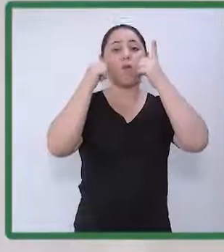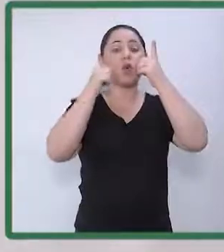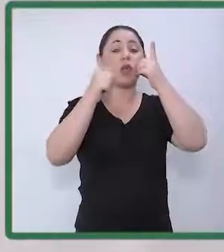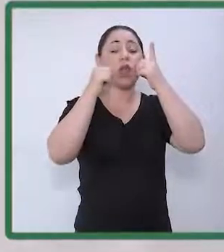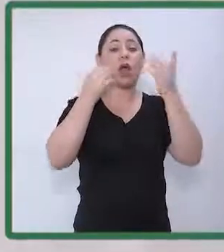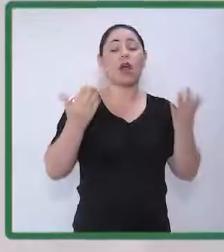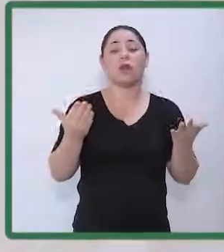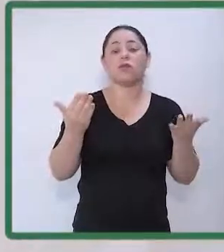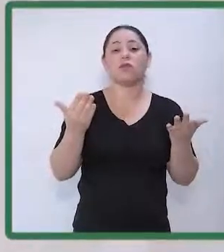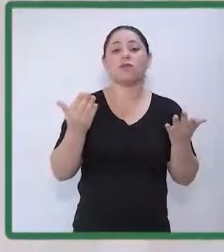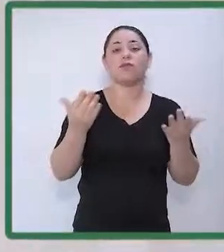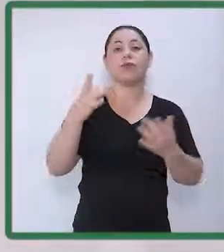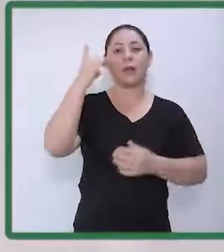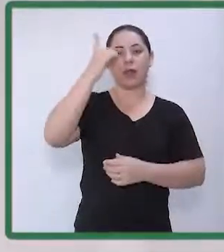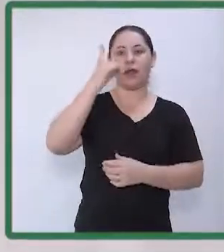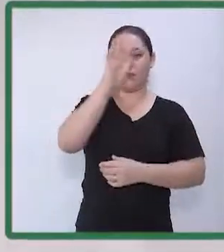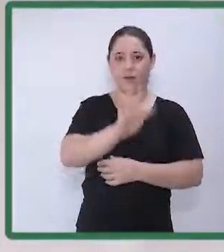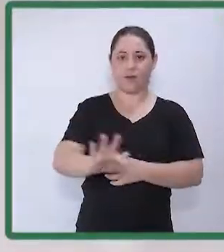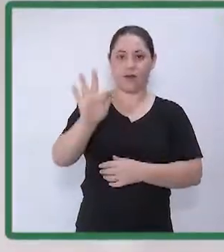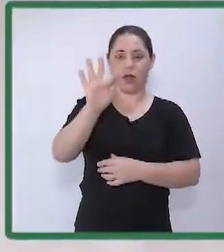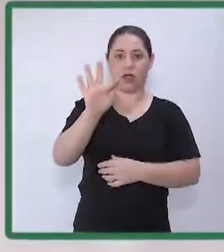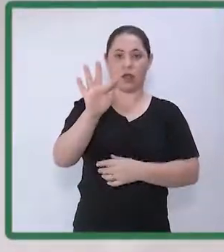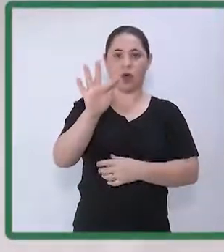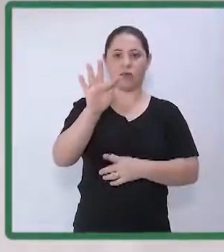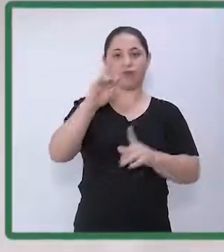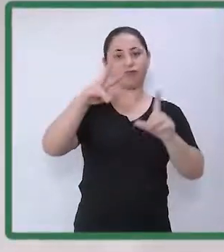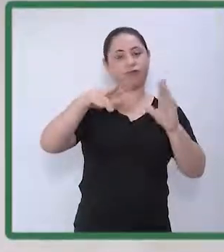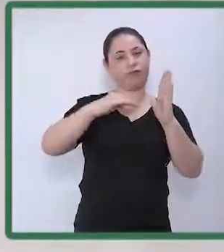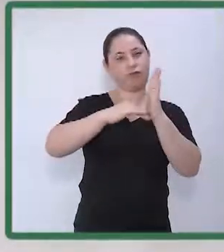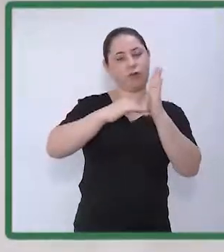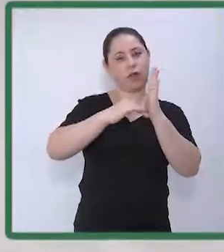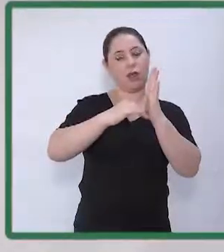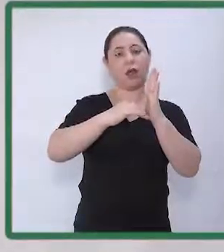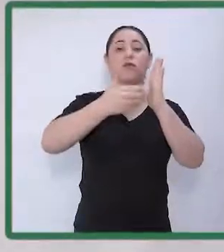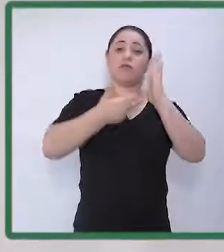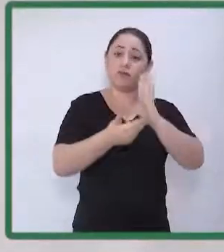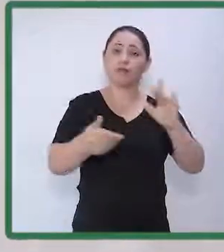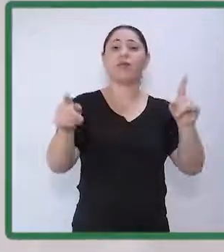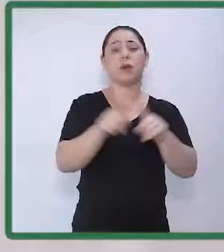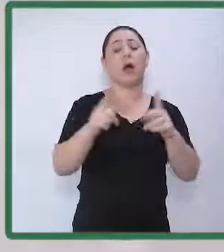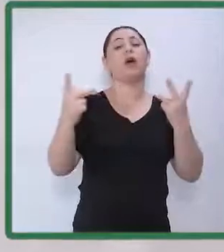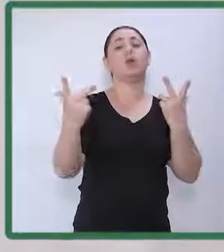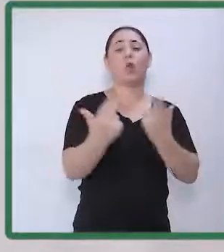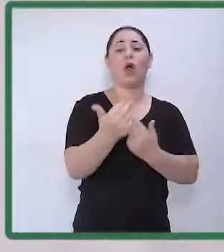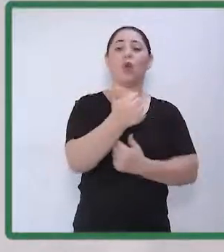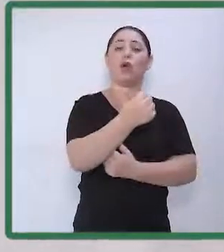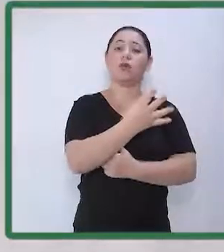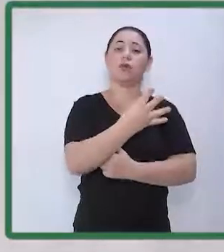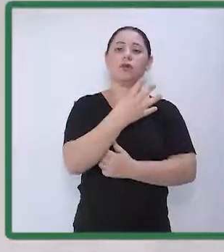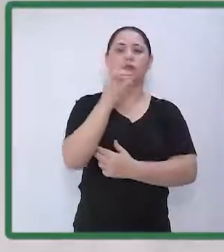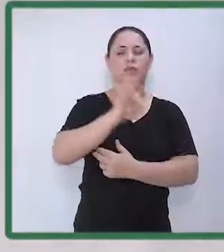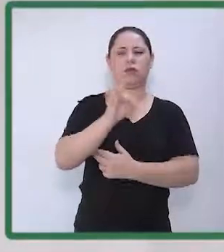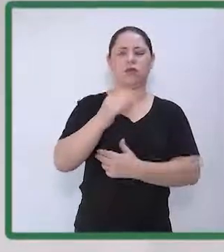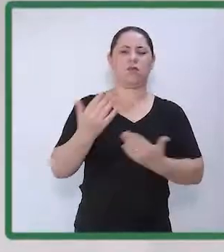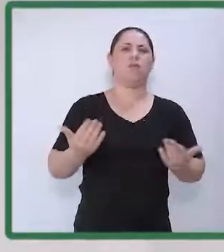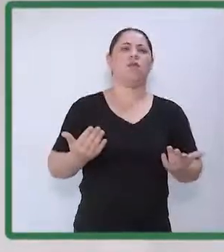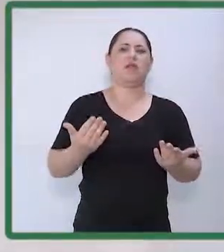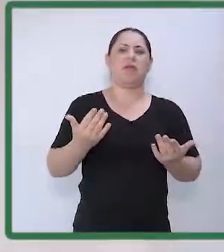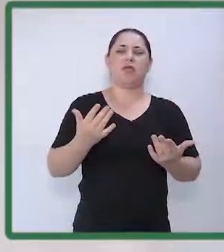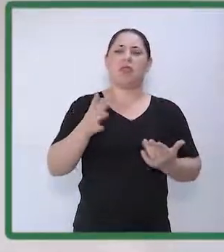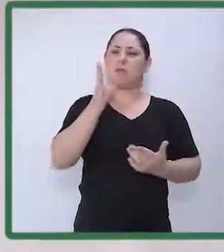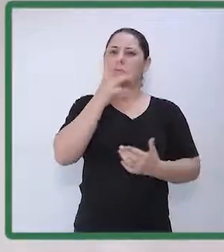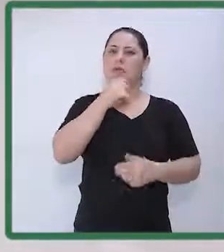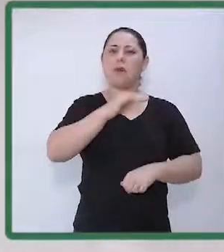deputadas, mulheres, deputadas federais hoje, na Câmara Federal. E no Senado Federal, no mesmo percentual. Então, será que nós vamos